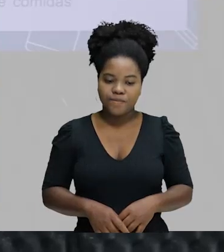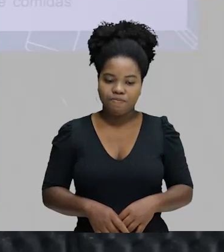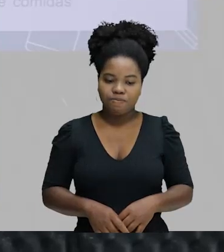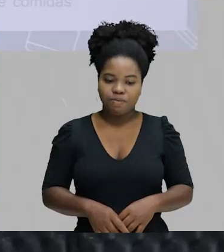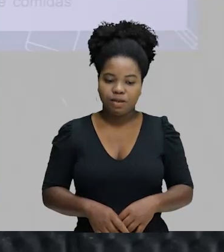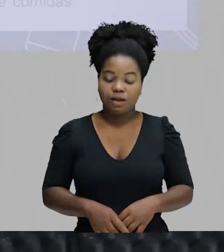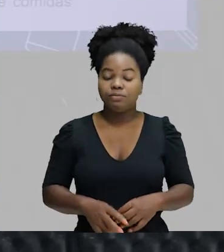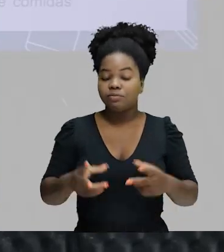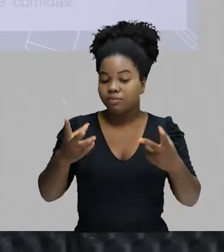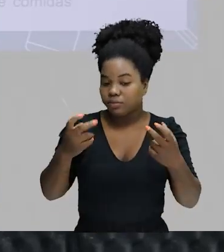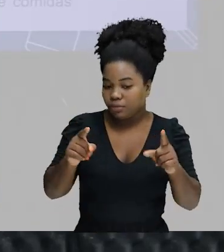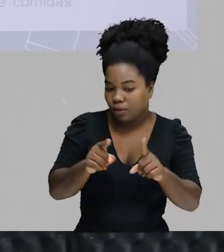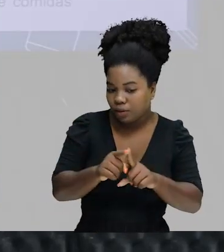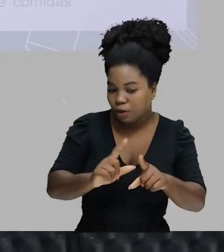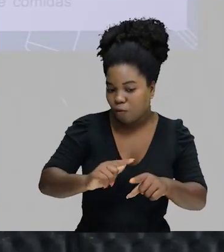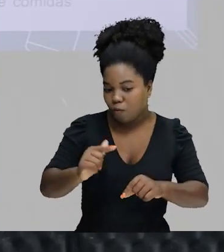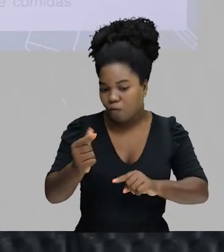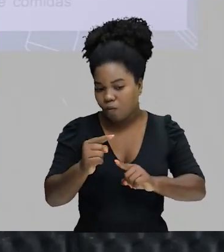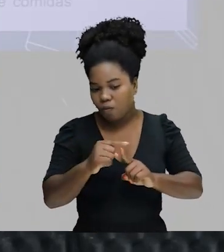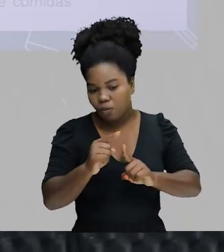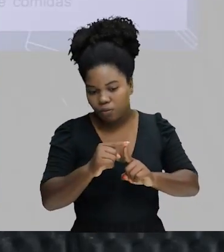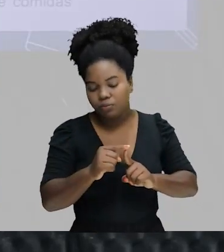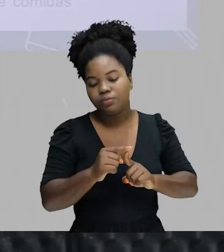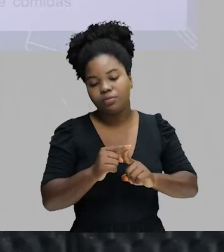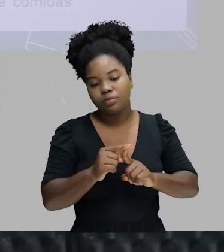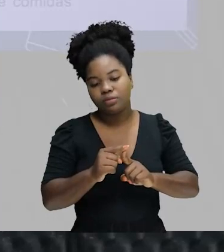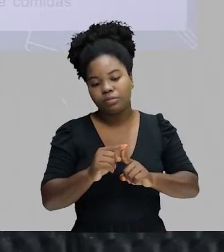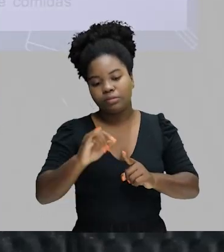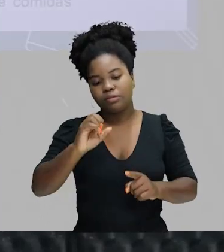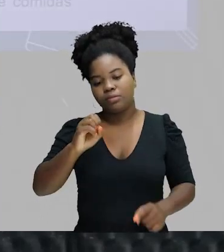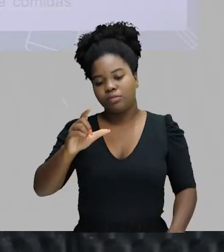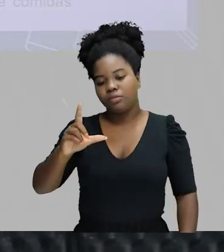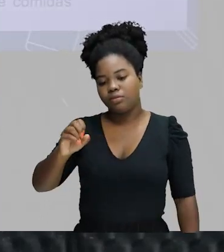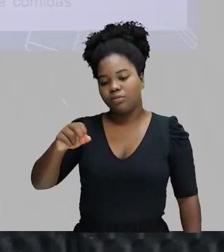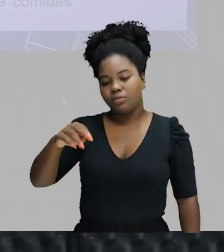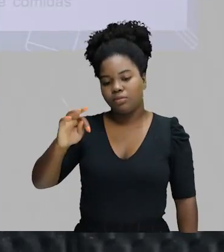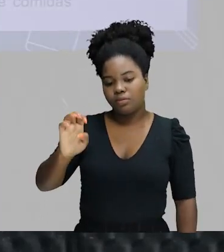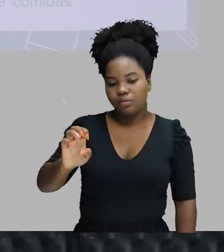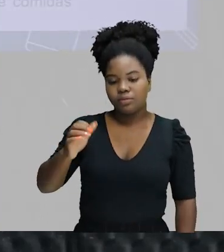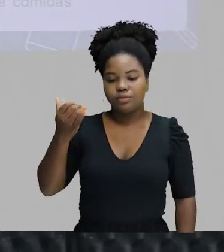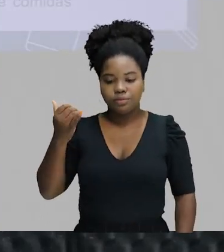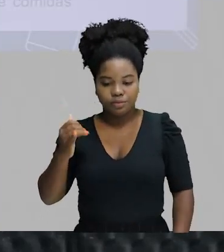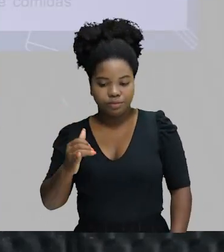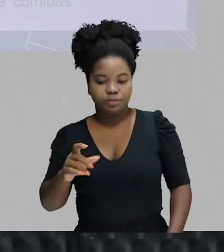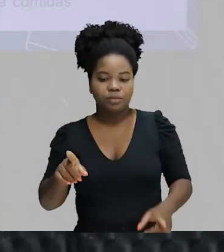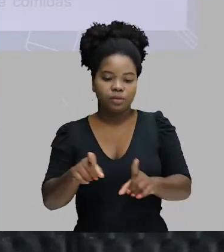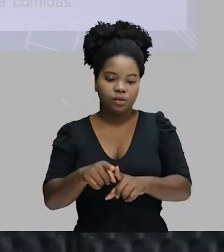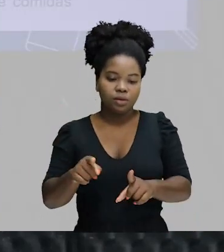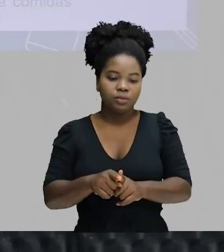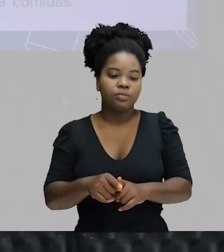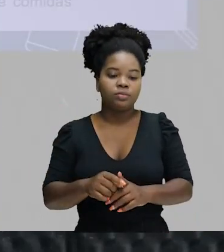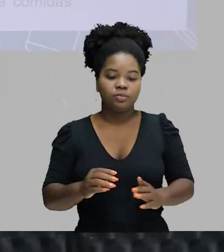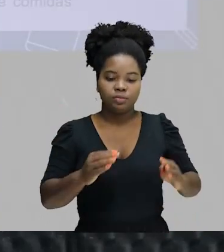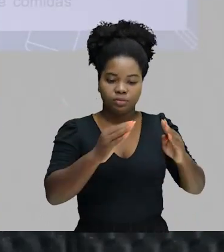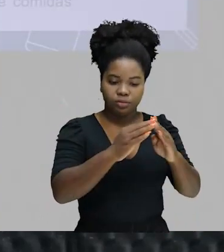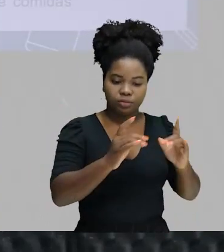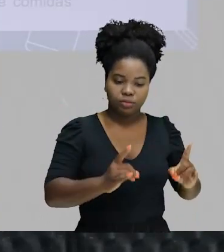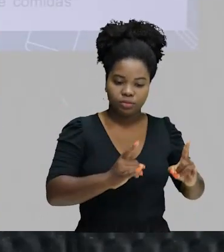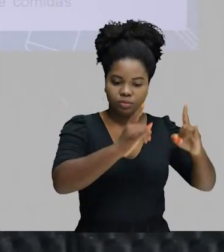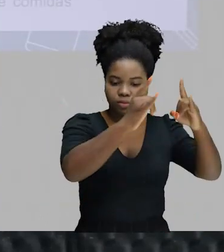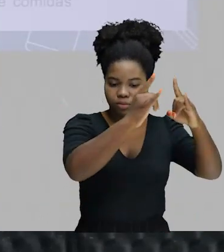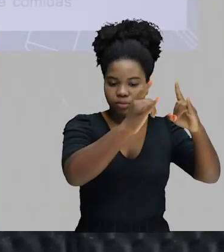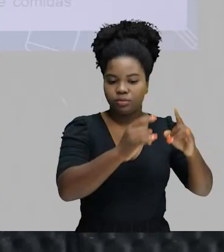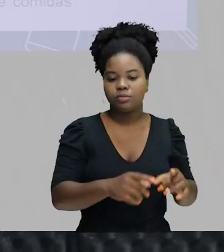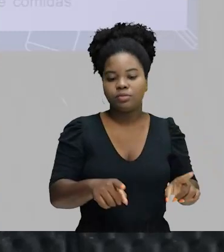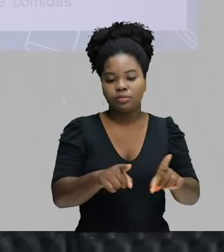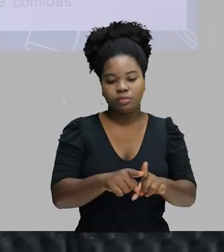só, outras aplicações, como isolante elétrico ou térmico em casas e edifícios, como também